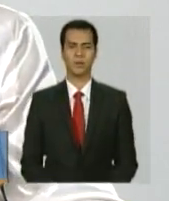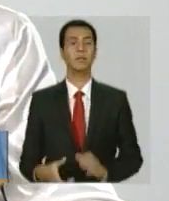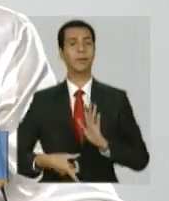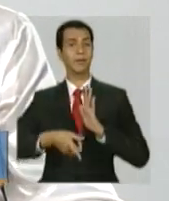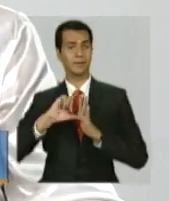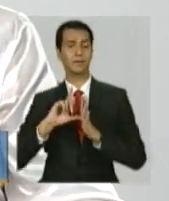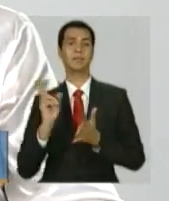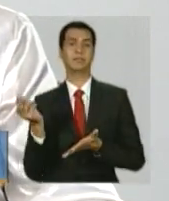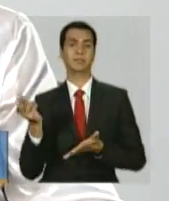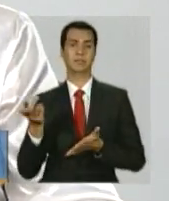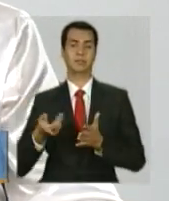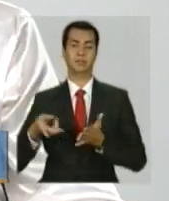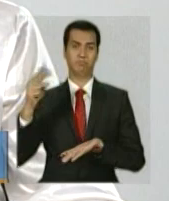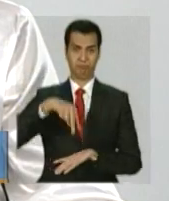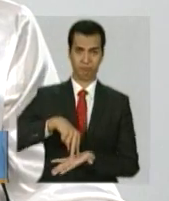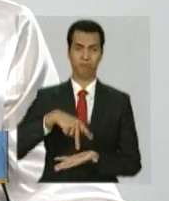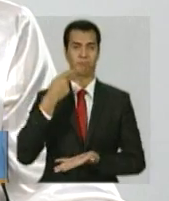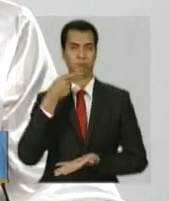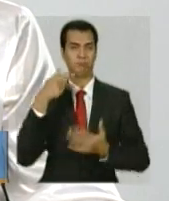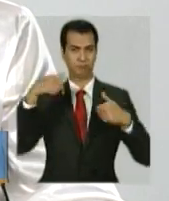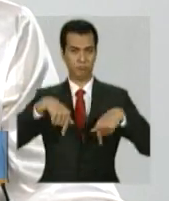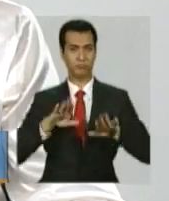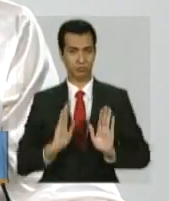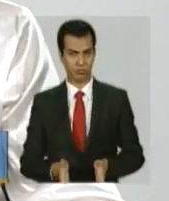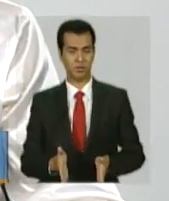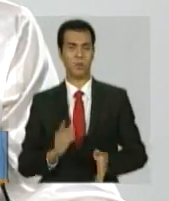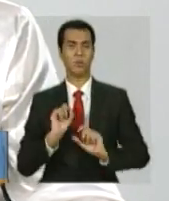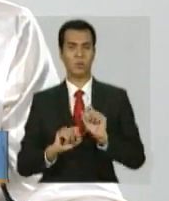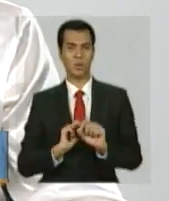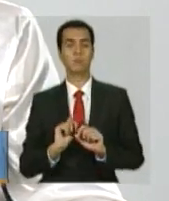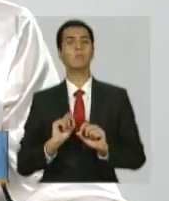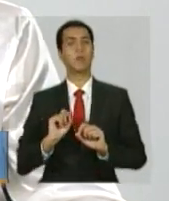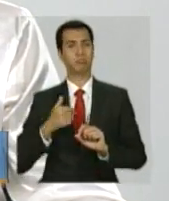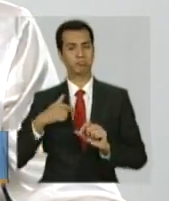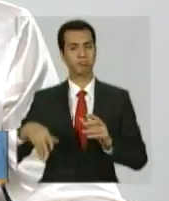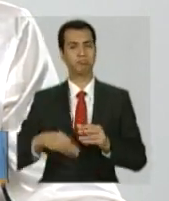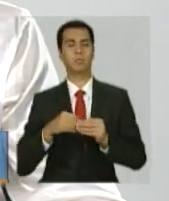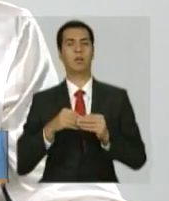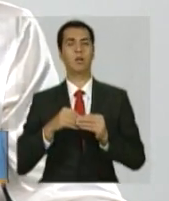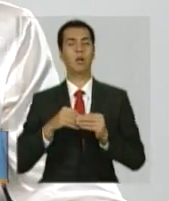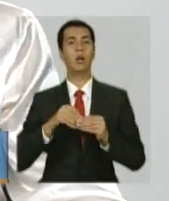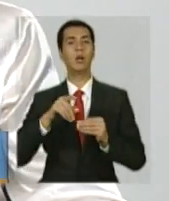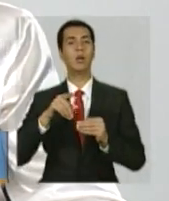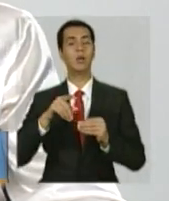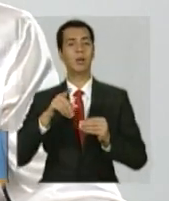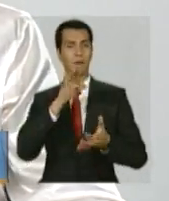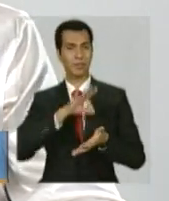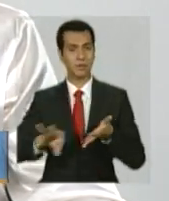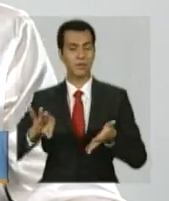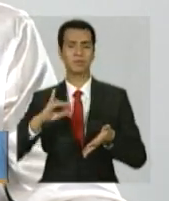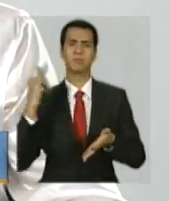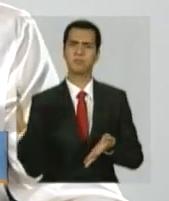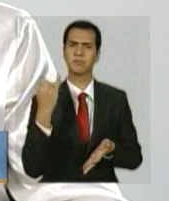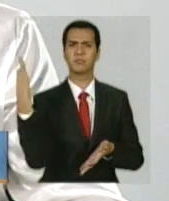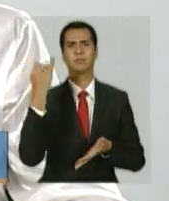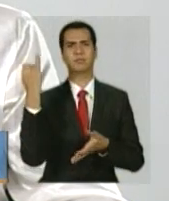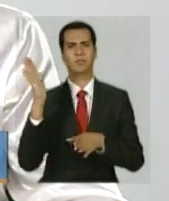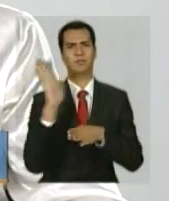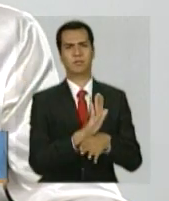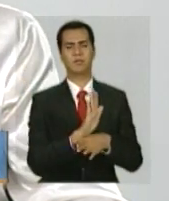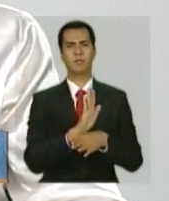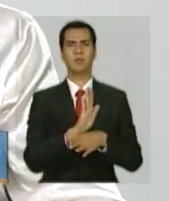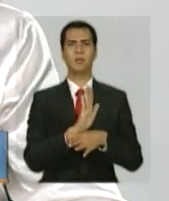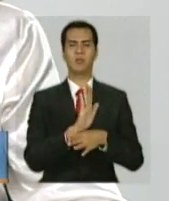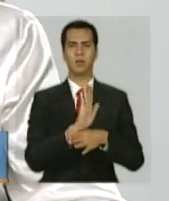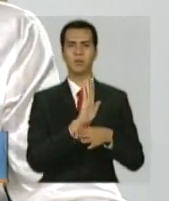do Plano Brasil Sem Miséria. É o que vai nos dar a indicação de quem são essas famílias e onde estão